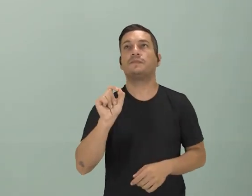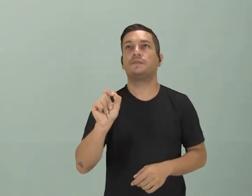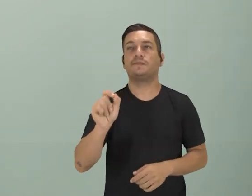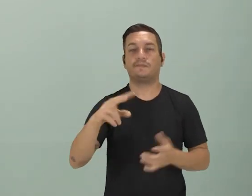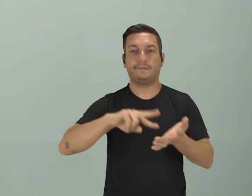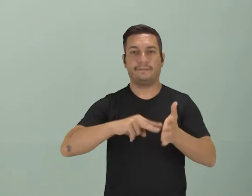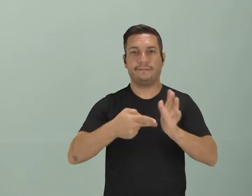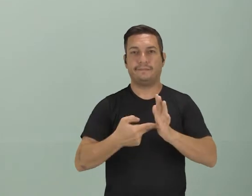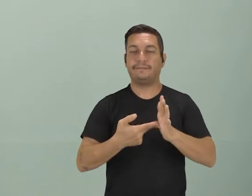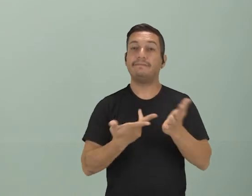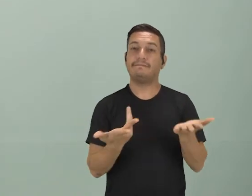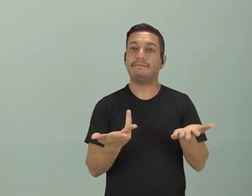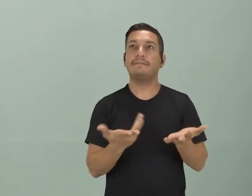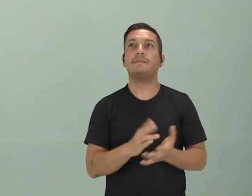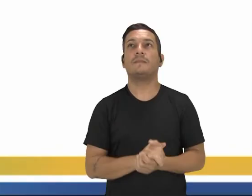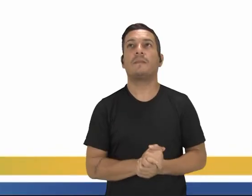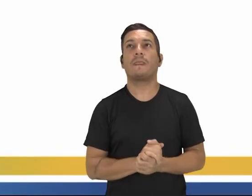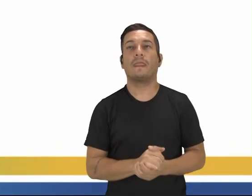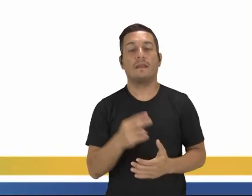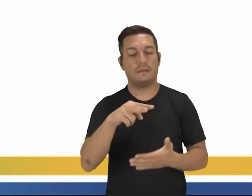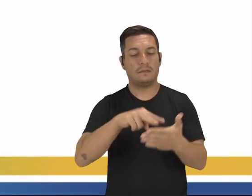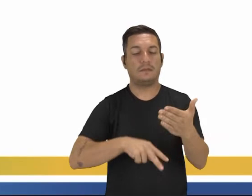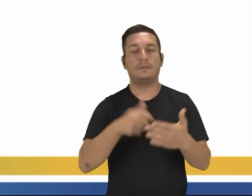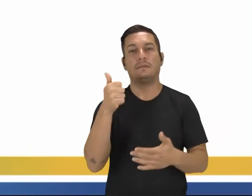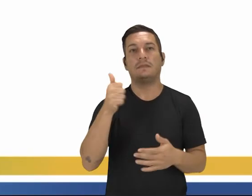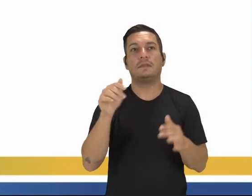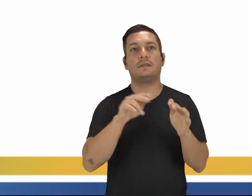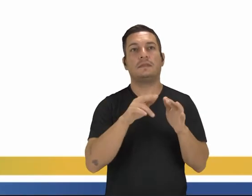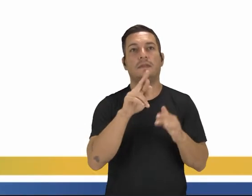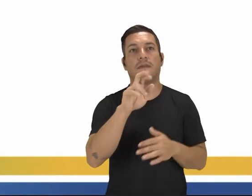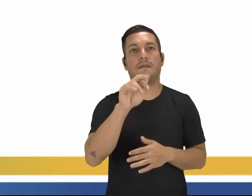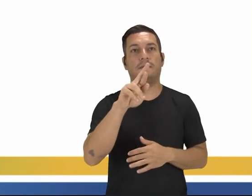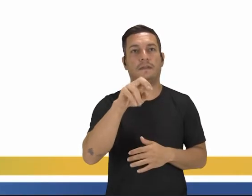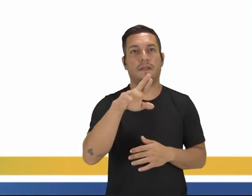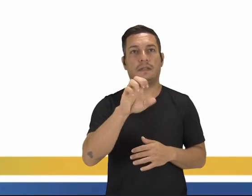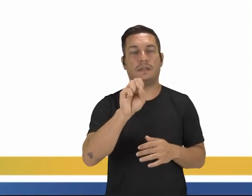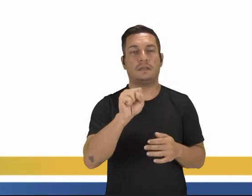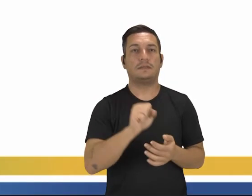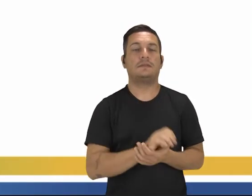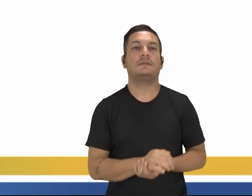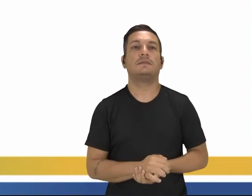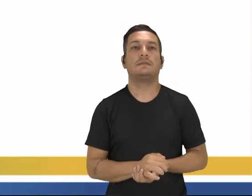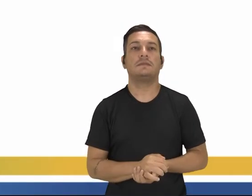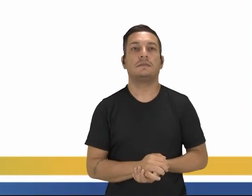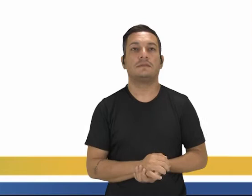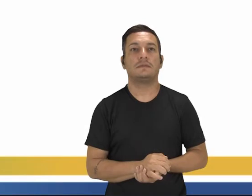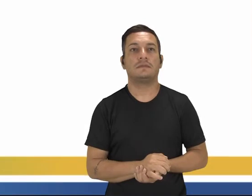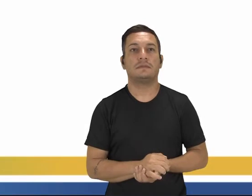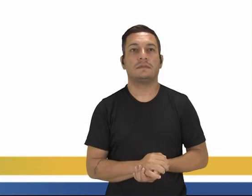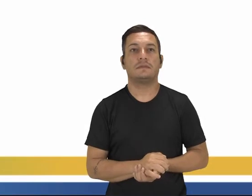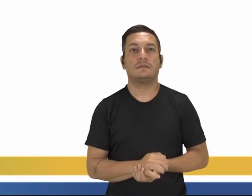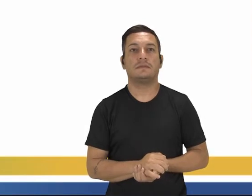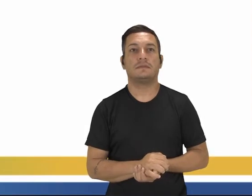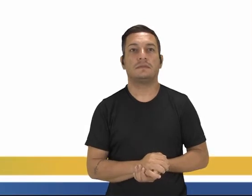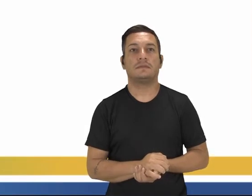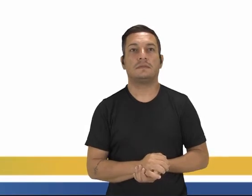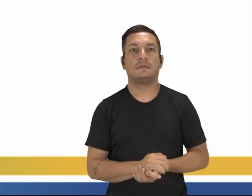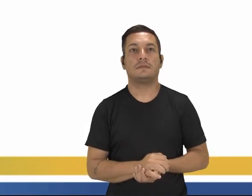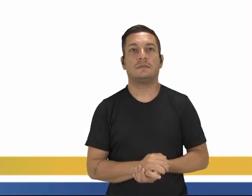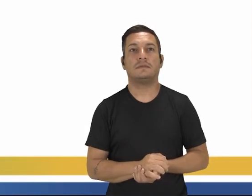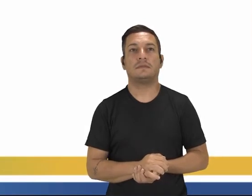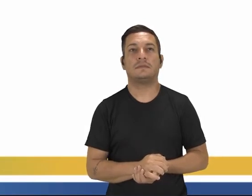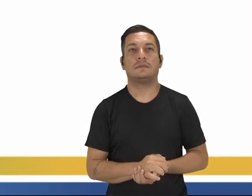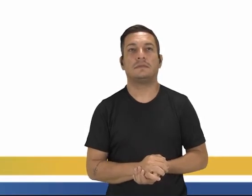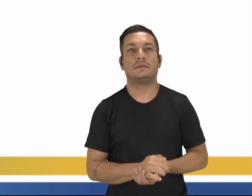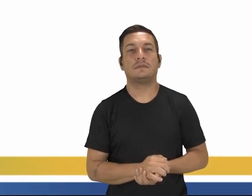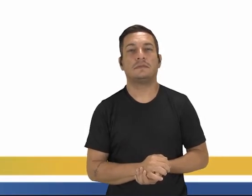os significados deles. Vamos ler primeiro os refrães. Nós temos aí, em casa de herrero, asadón de